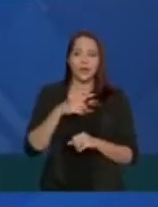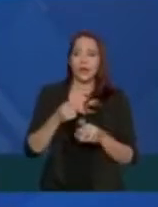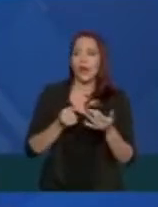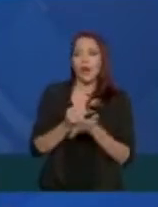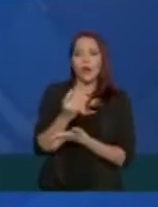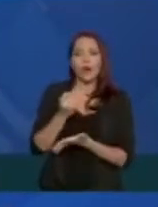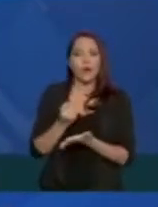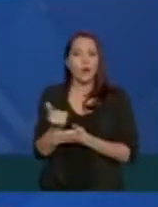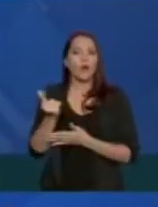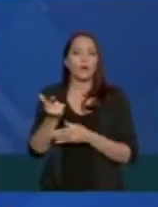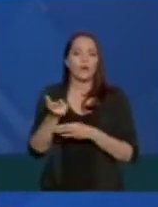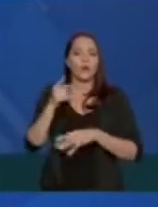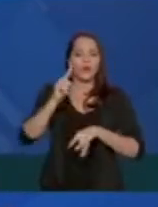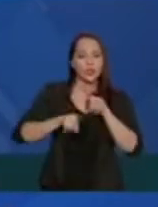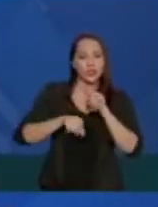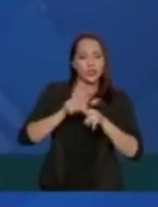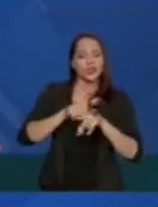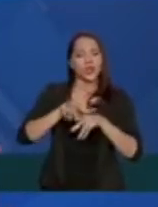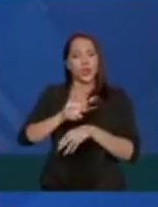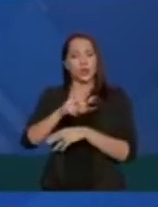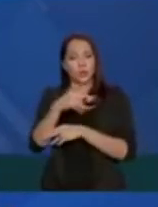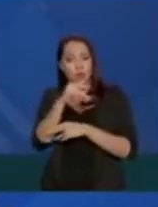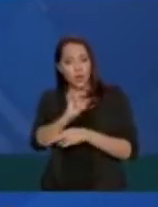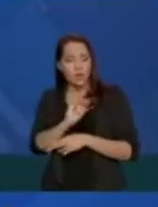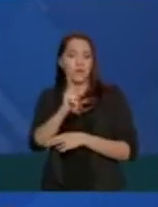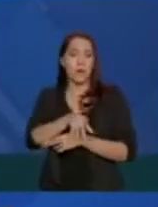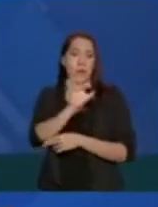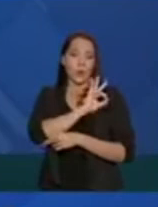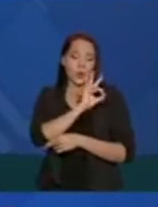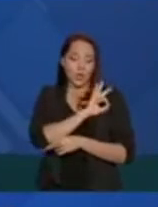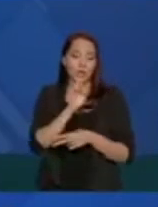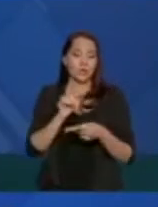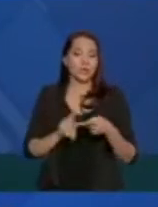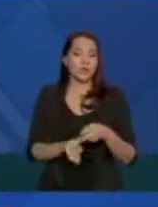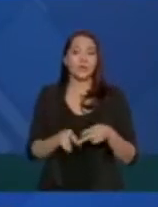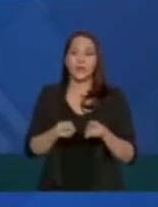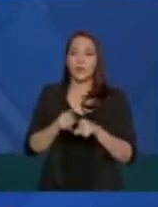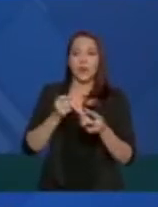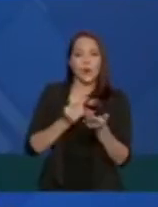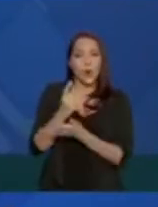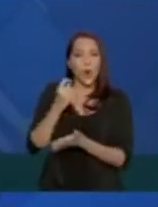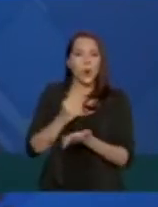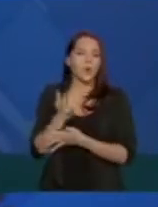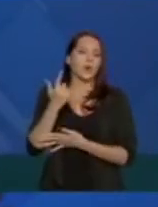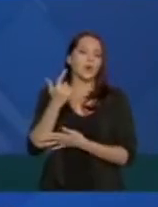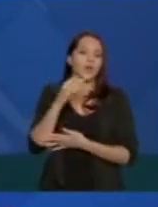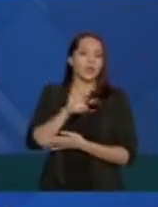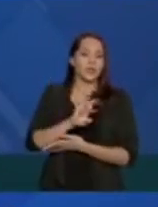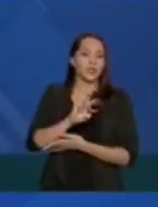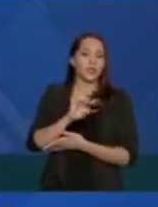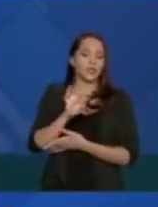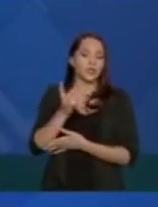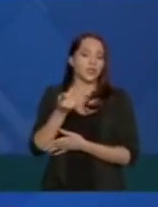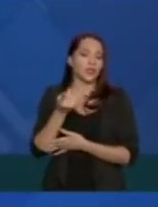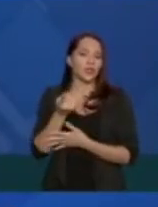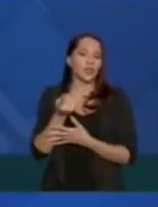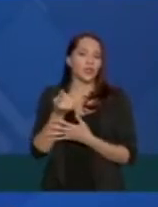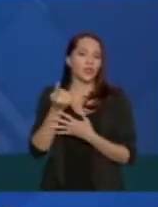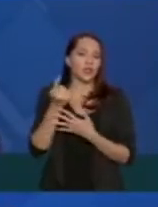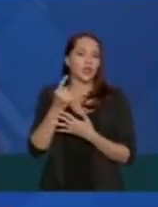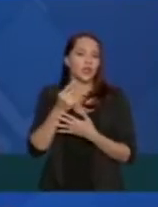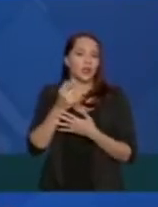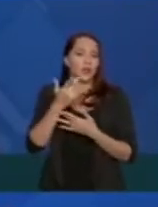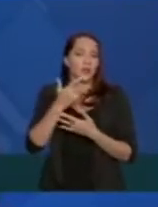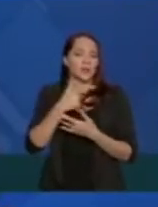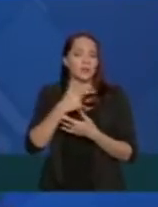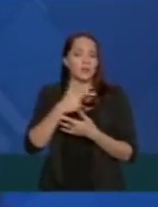aquisição ainda em curso de equipamentos de proteção individual para as polícias, a própria aquisição de equipamentos de menor potencial ofensivo